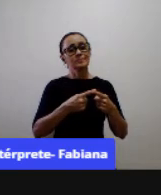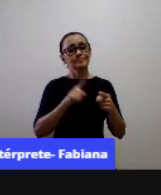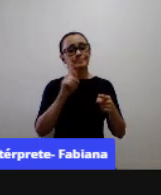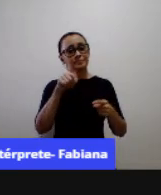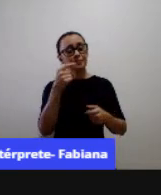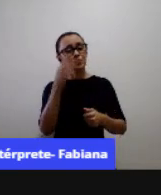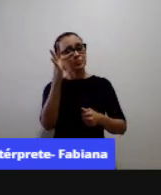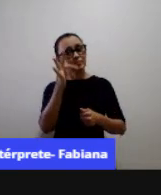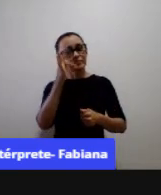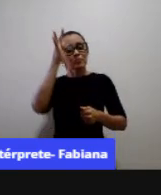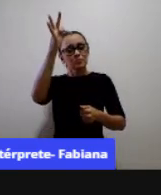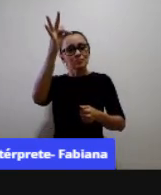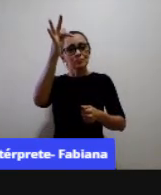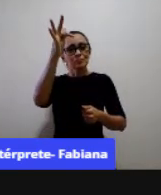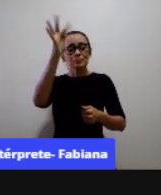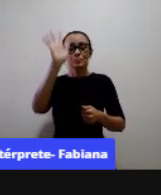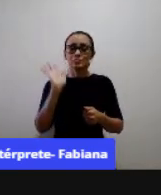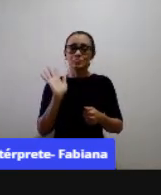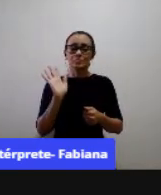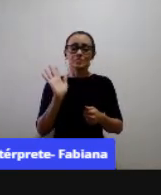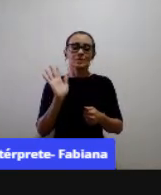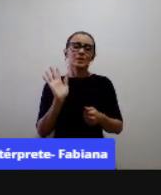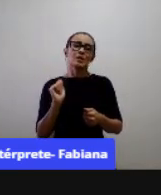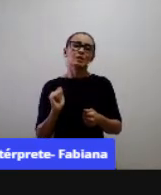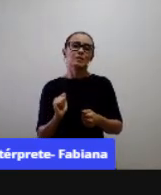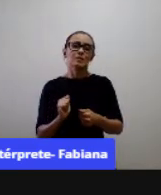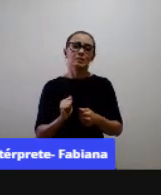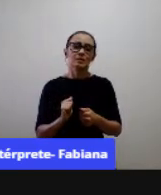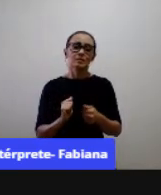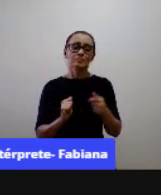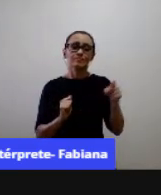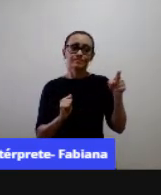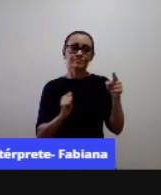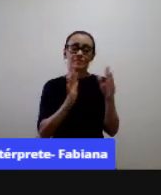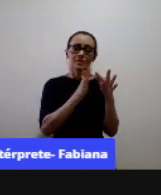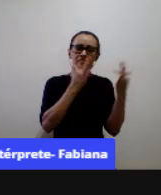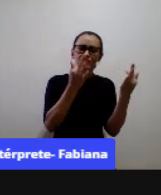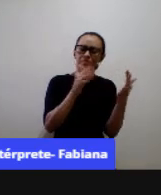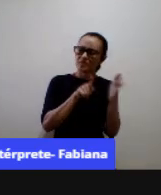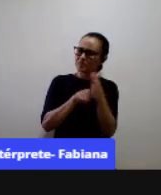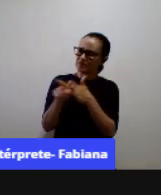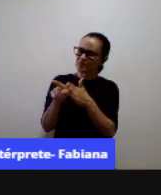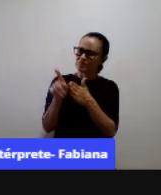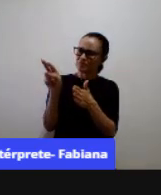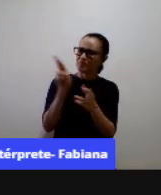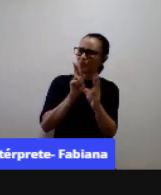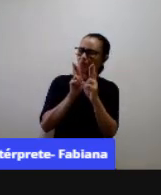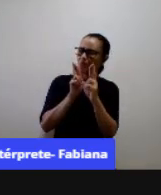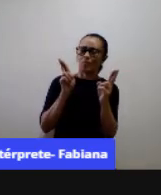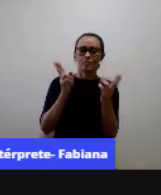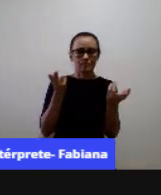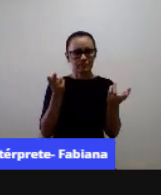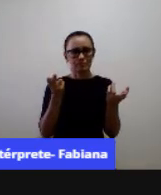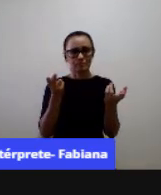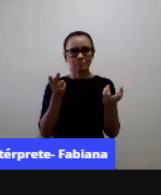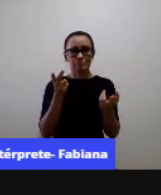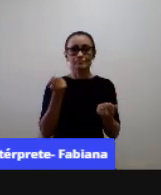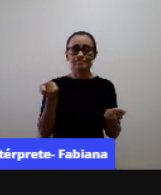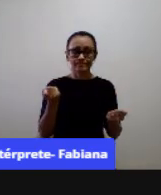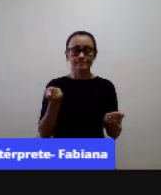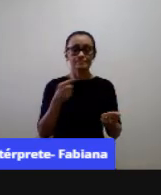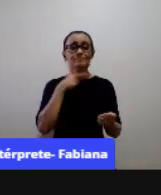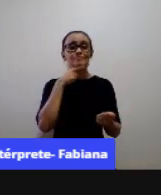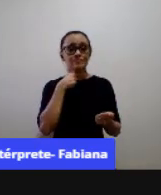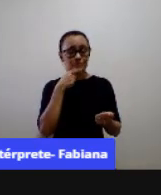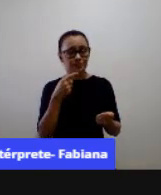divergências no que a família imaginou que iria acontecer e no que foi feito, né? Para que a